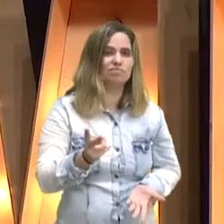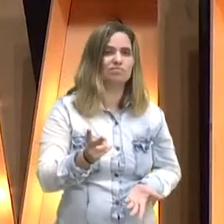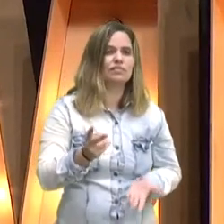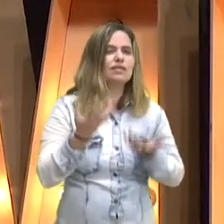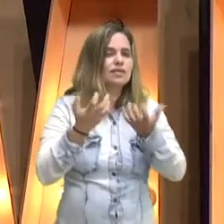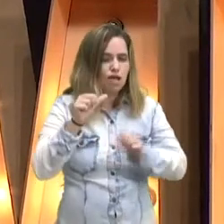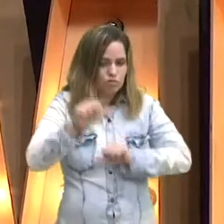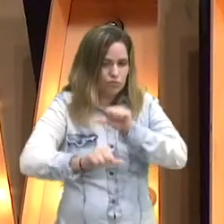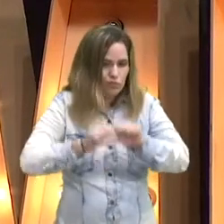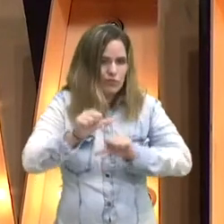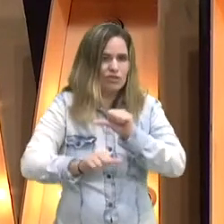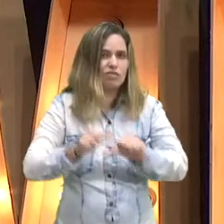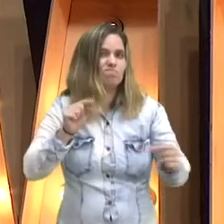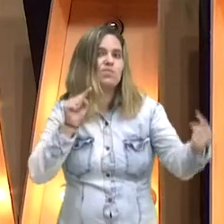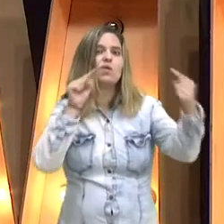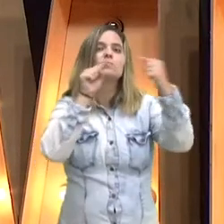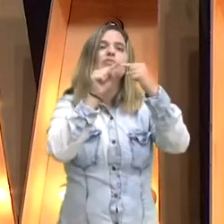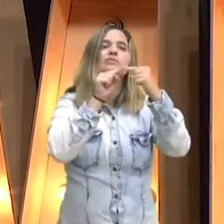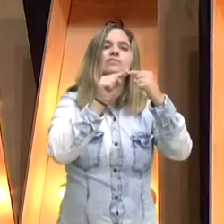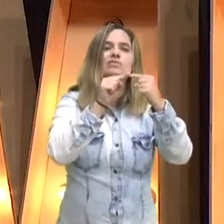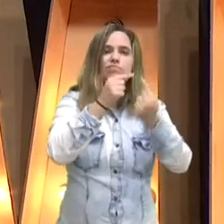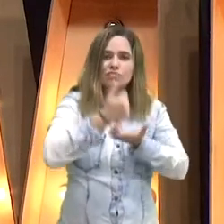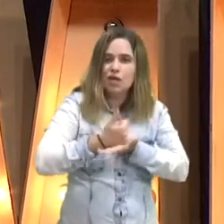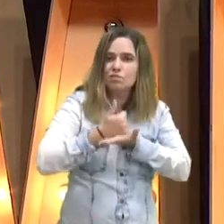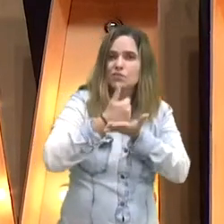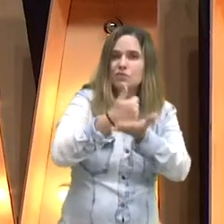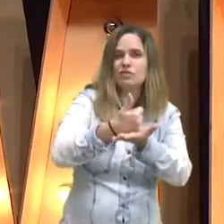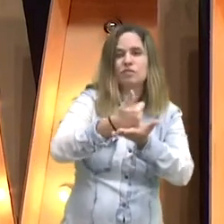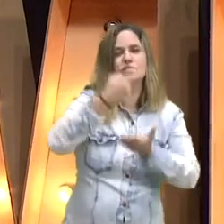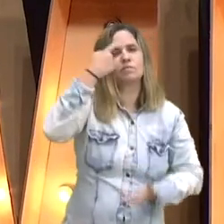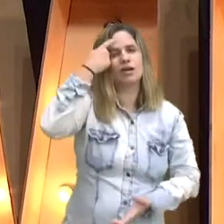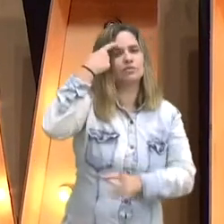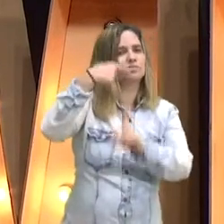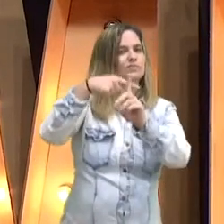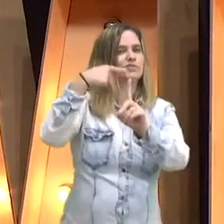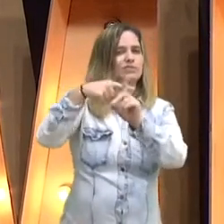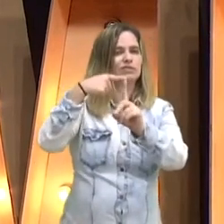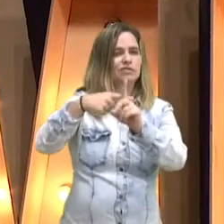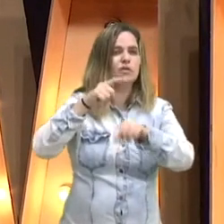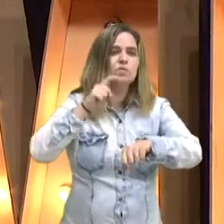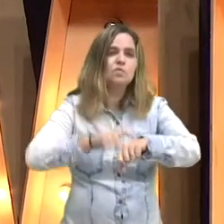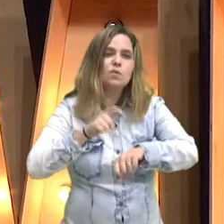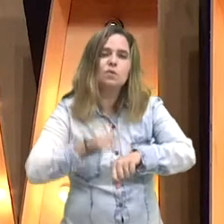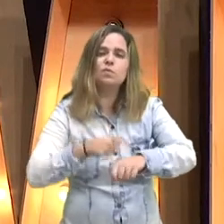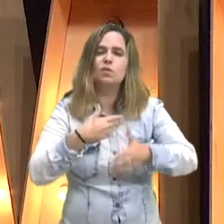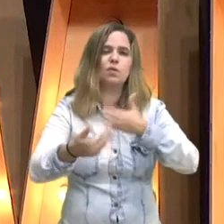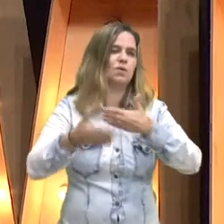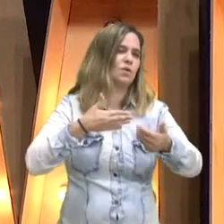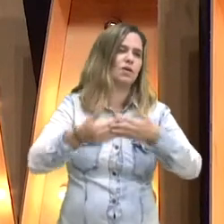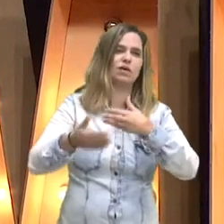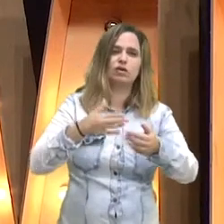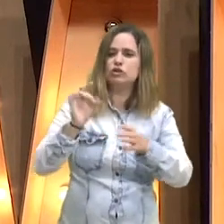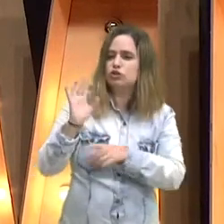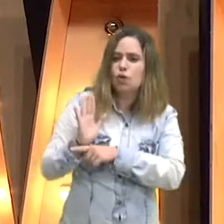em qualquer situação. Na vida temos quedas, fracassos. Não adianta dedos apontados e línguas afiadas para ajudar